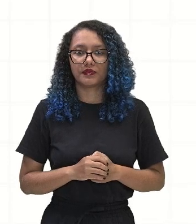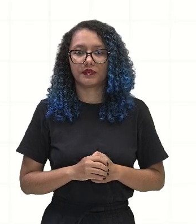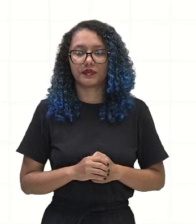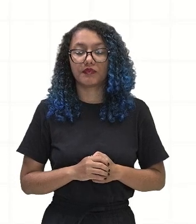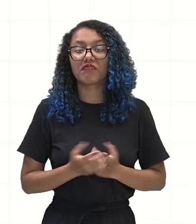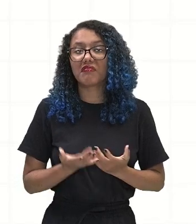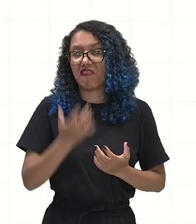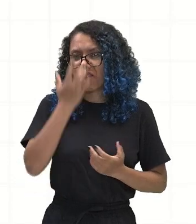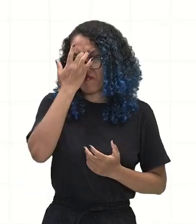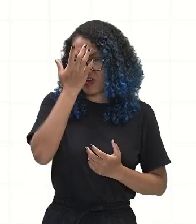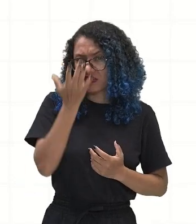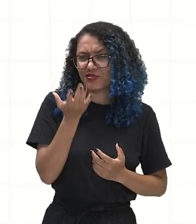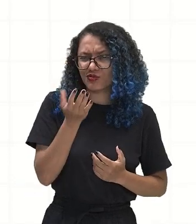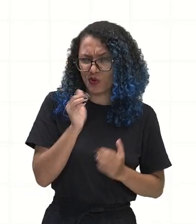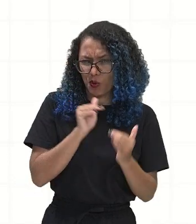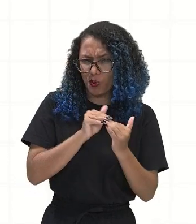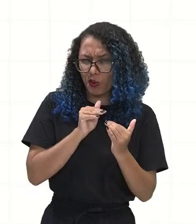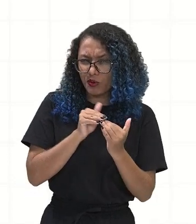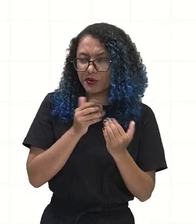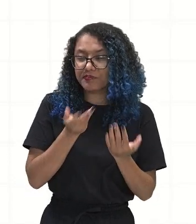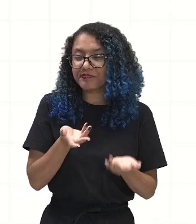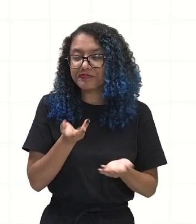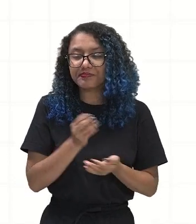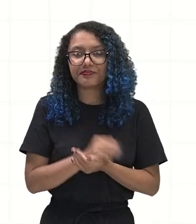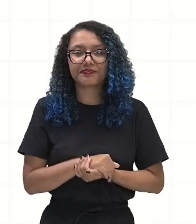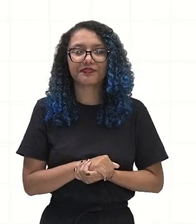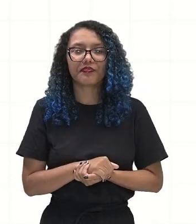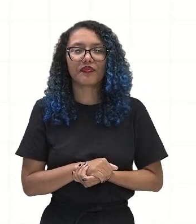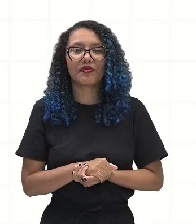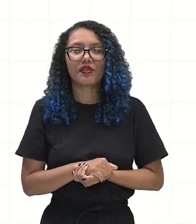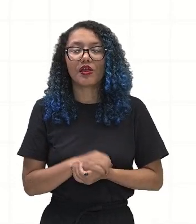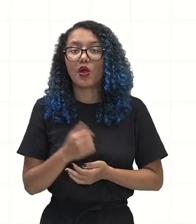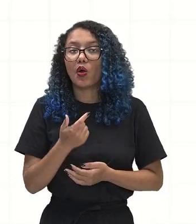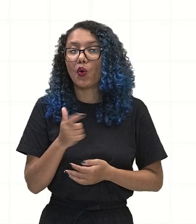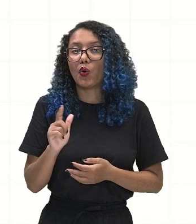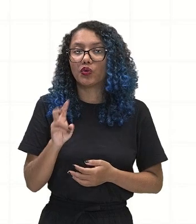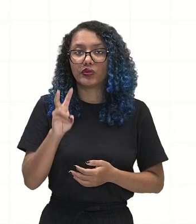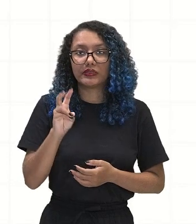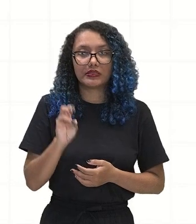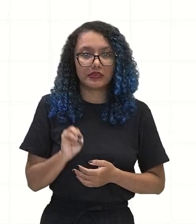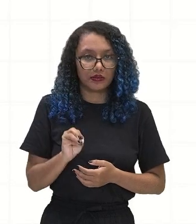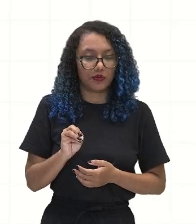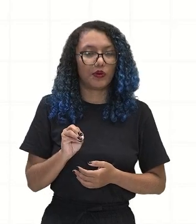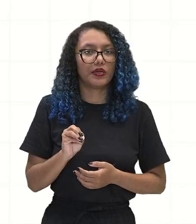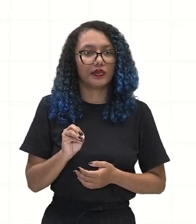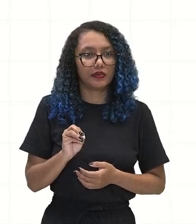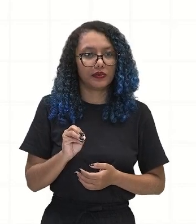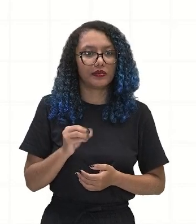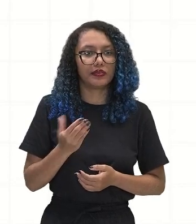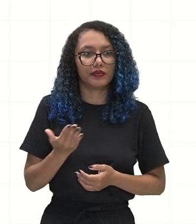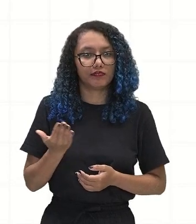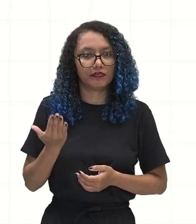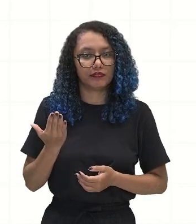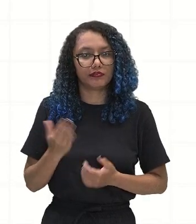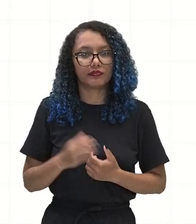Fácil, né? Agora 50. Vamos fazer aqui os